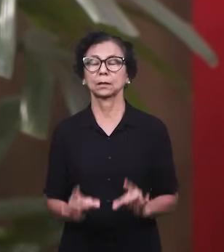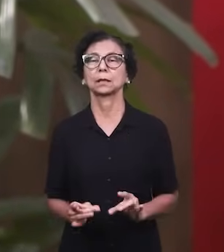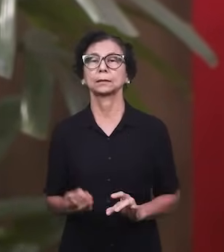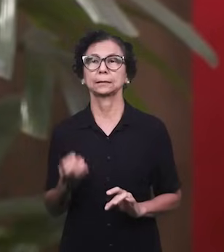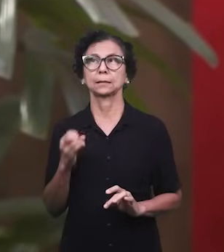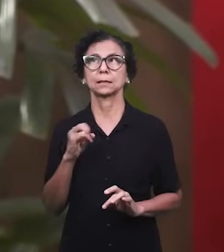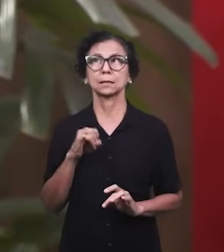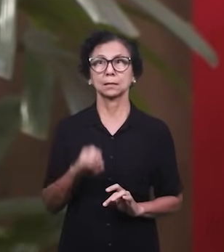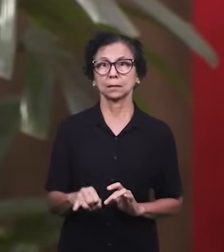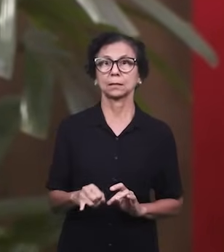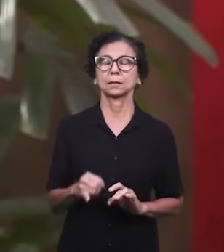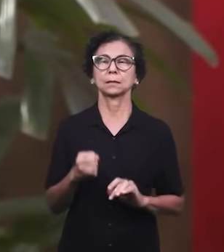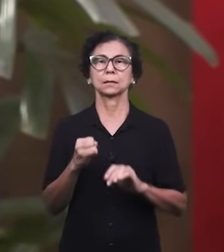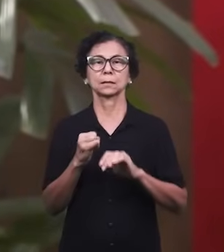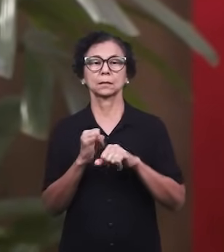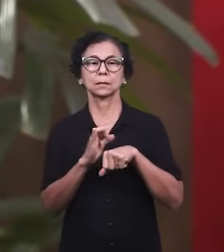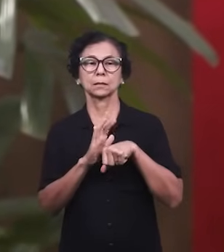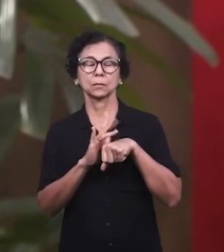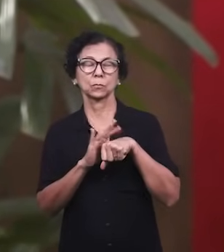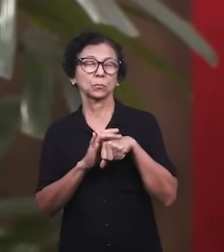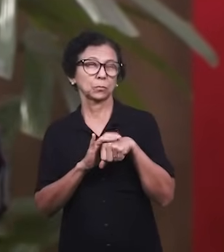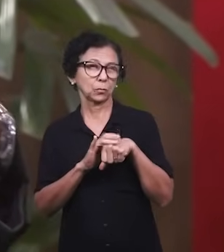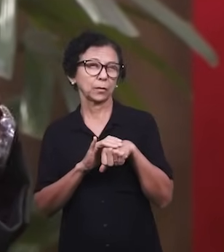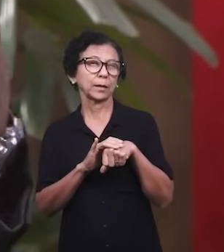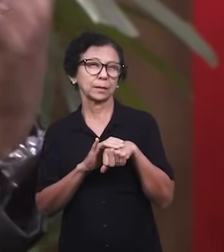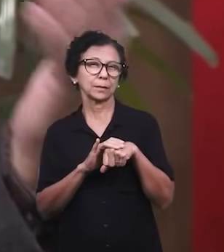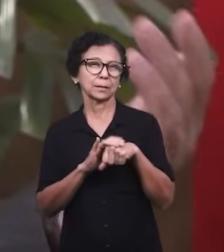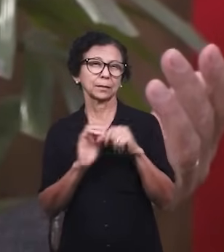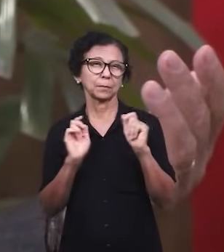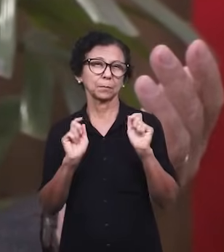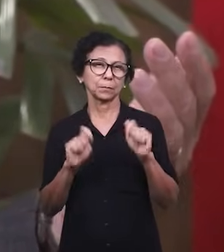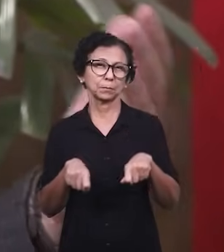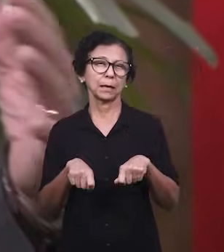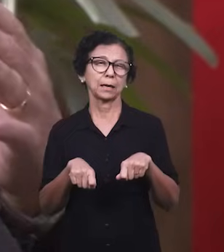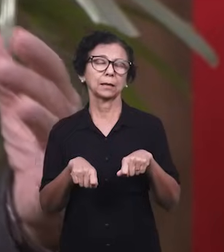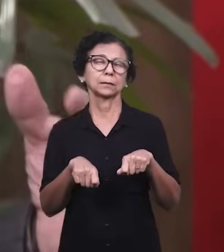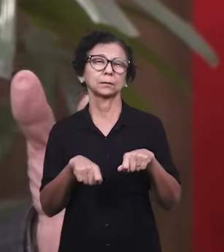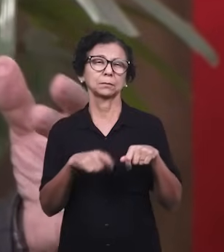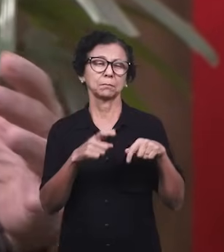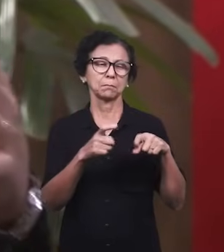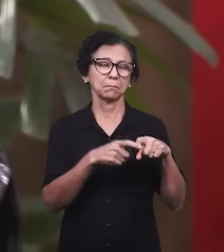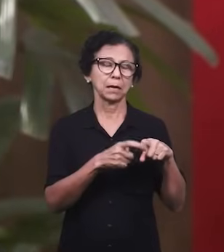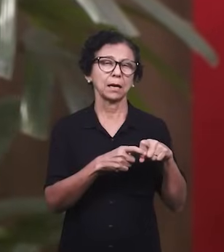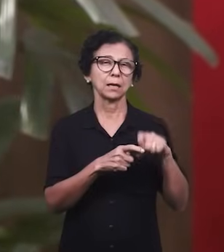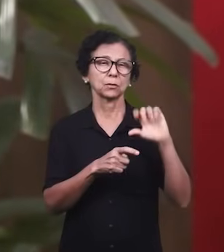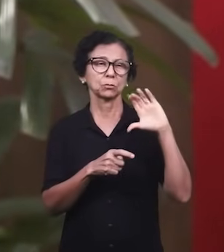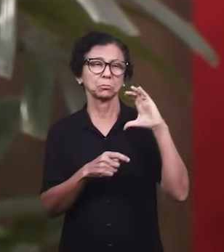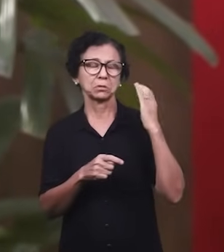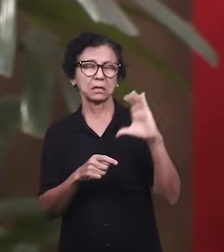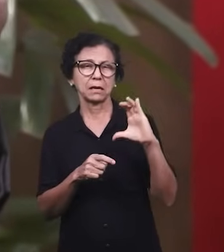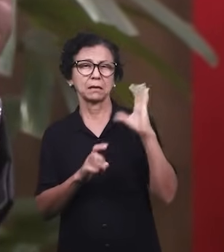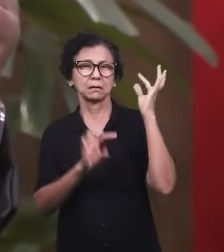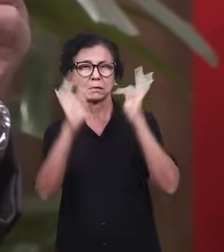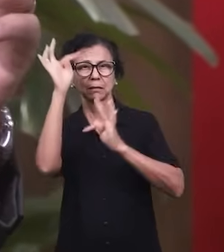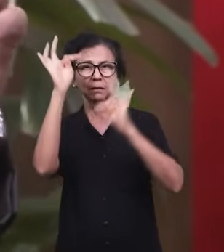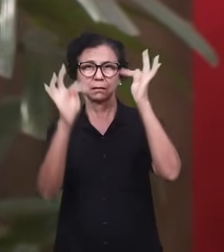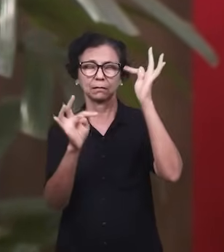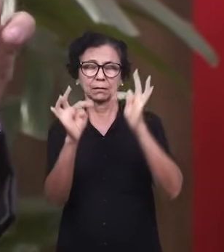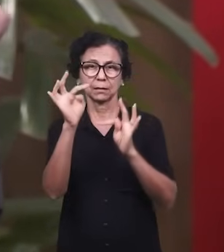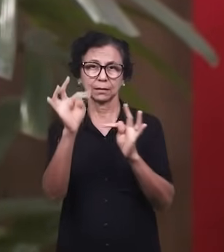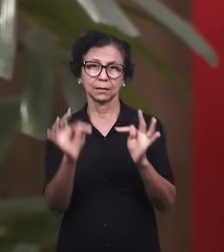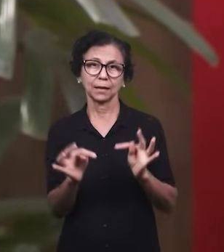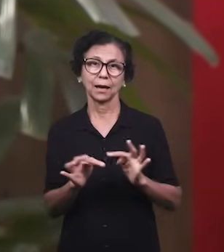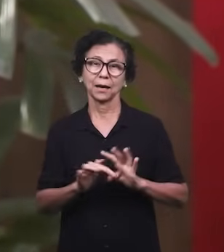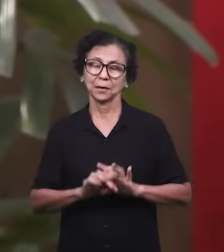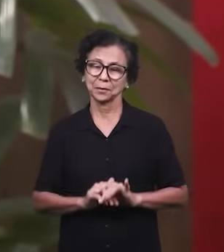que seja uma doença que ela pode ser tratada pela medicina, pelos recursos da ciência,